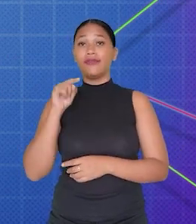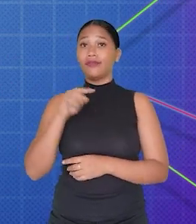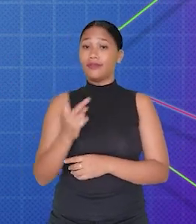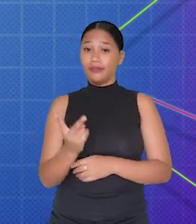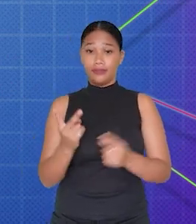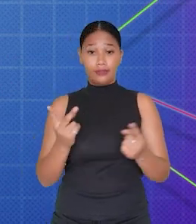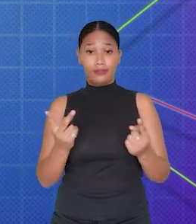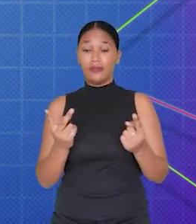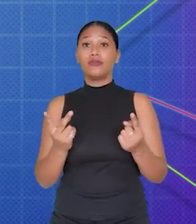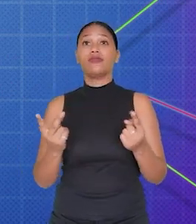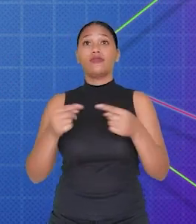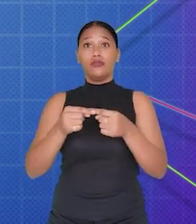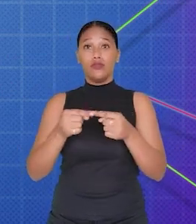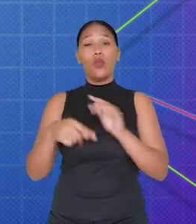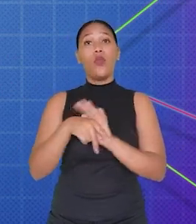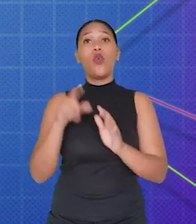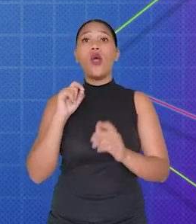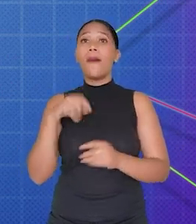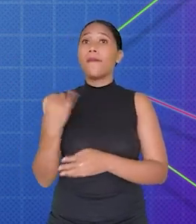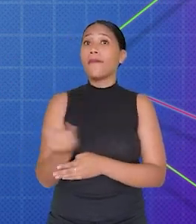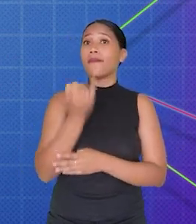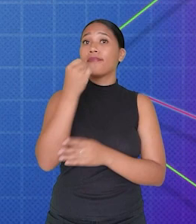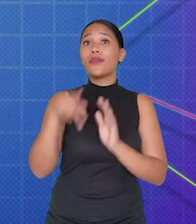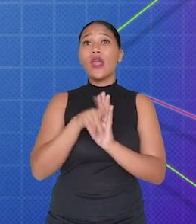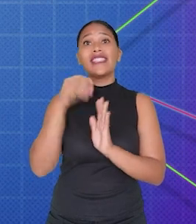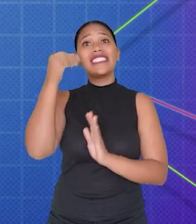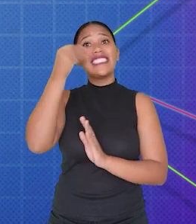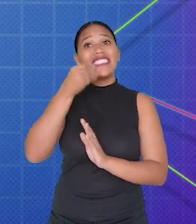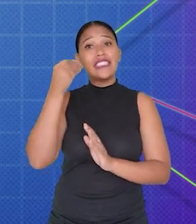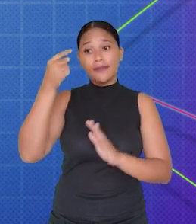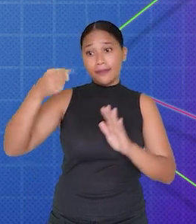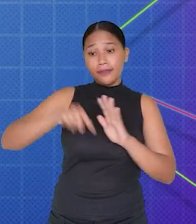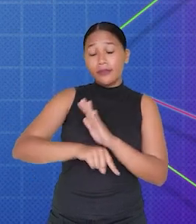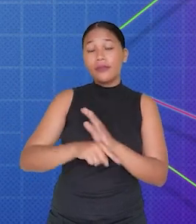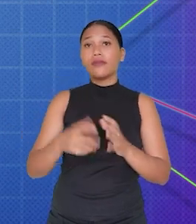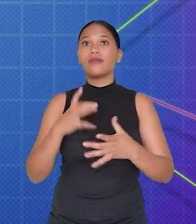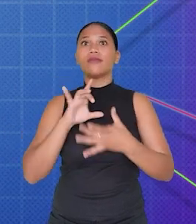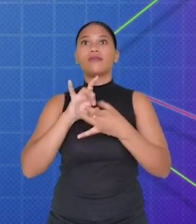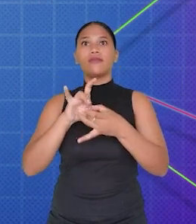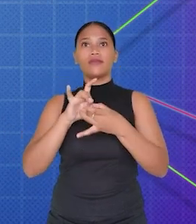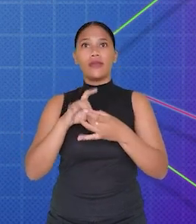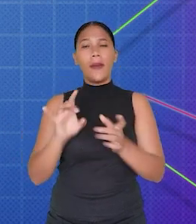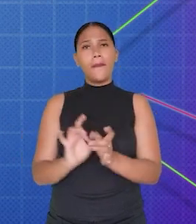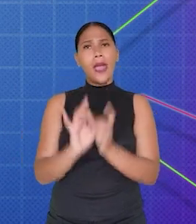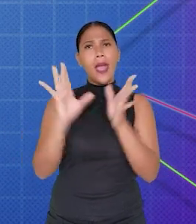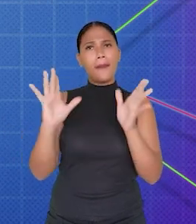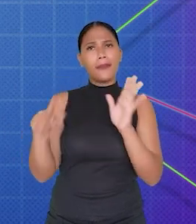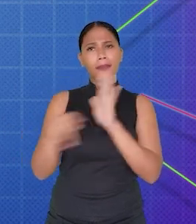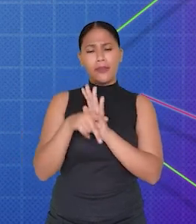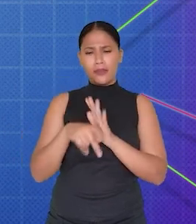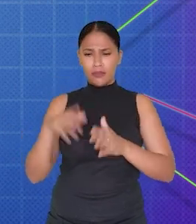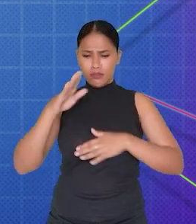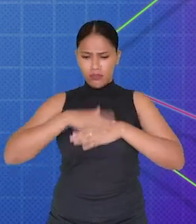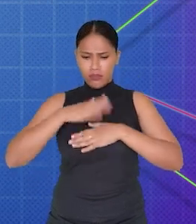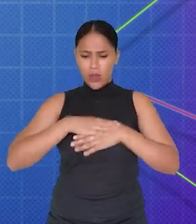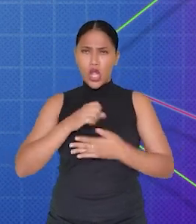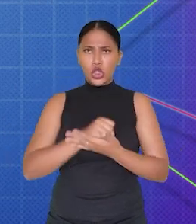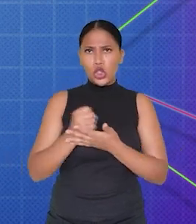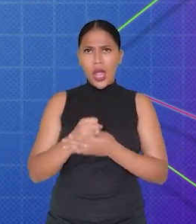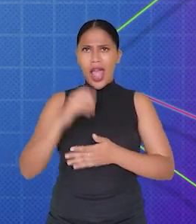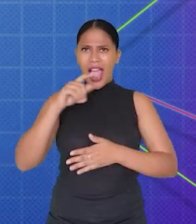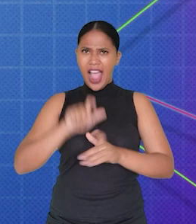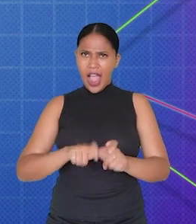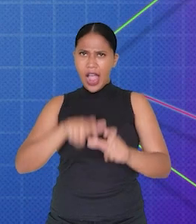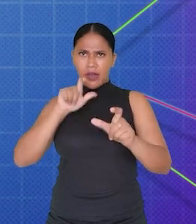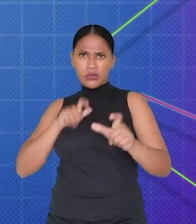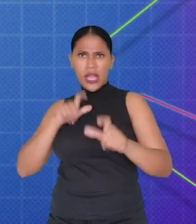linear com a jogabilidade é fundamental para criar uma experiência de jogos imersiva e envolvente. Ela permite ao jogador ter um papel ativo na